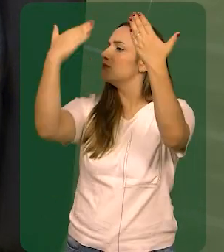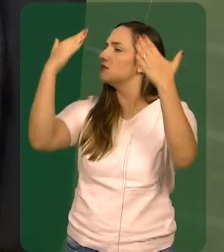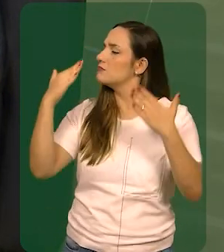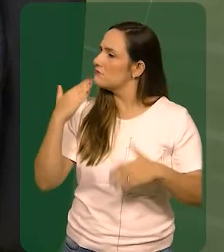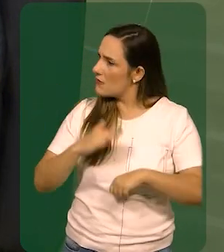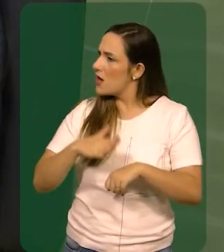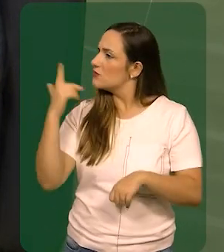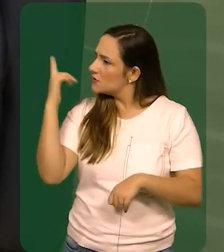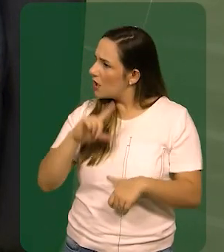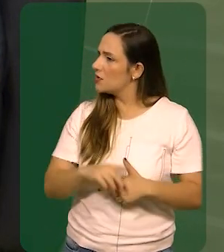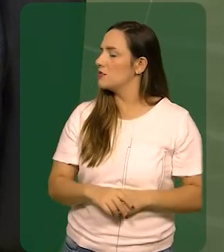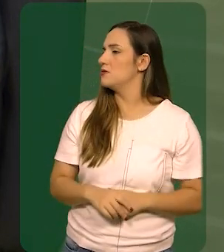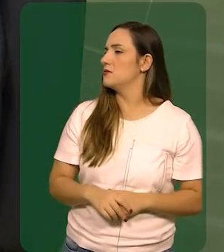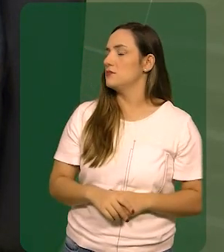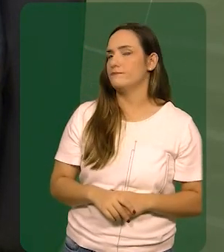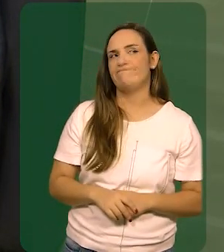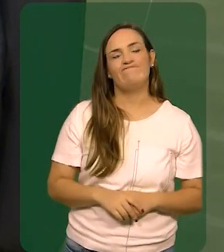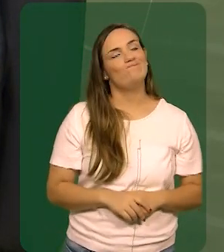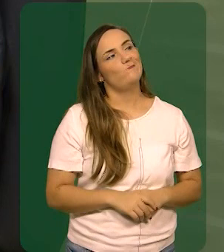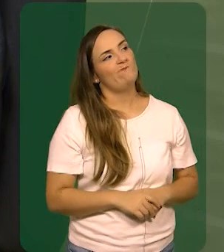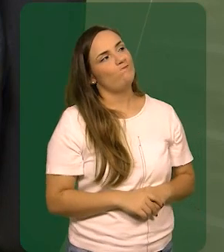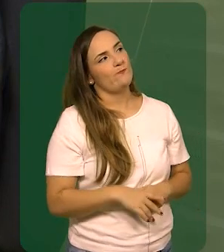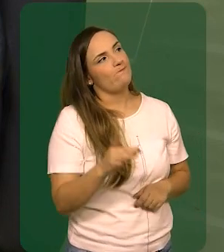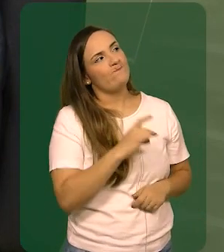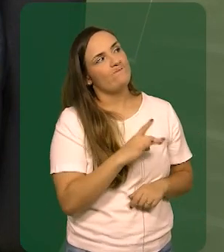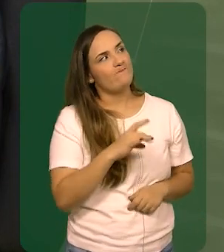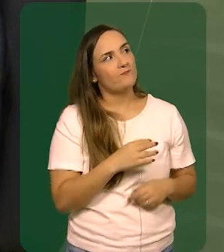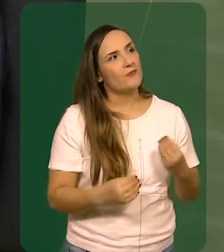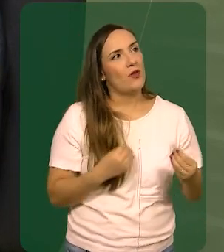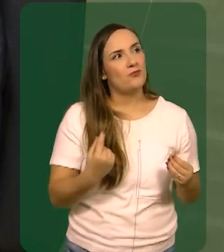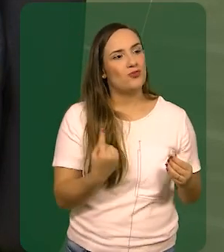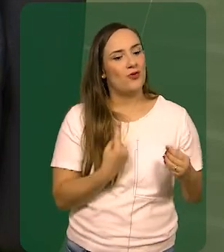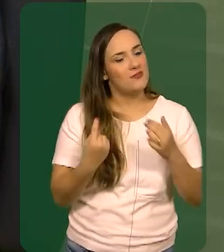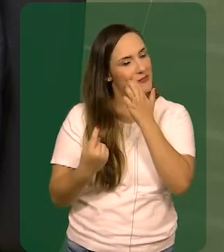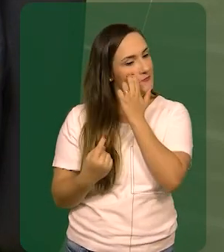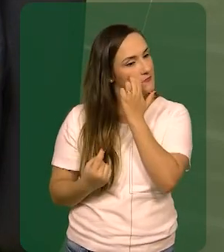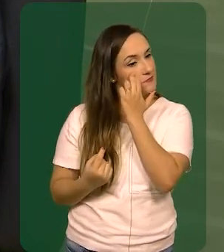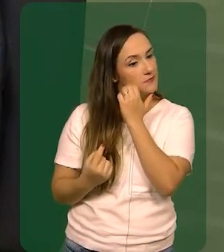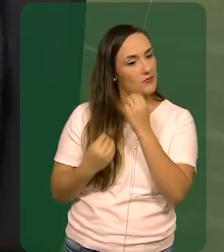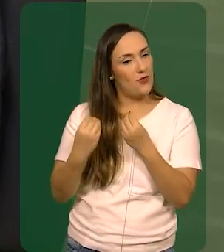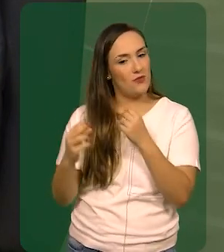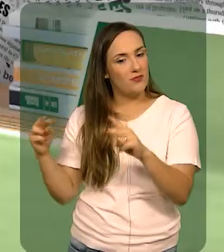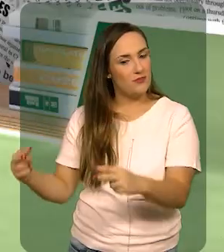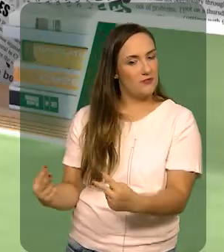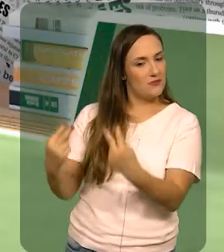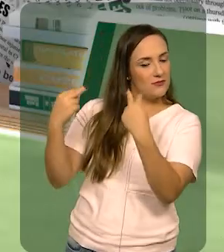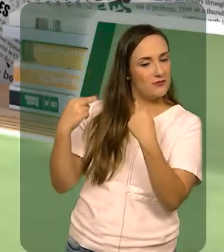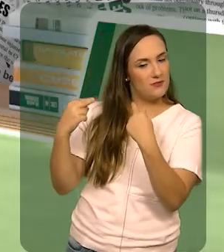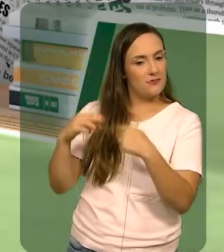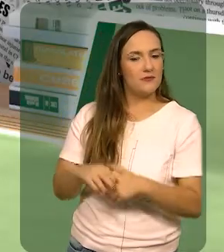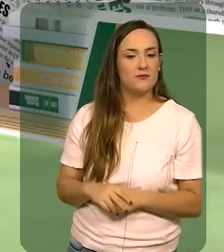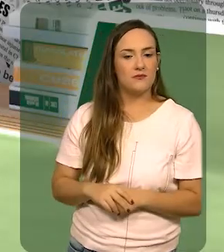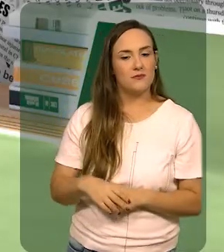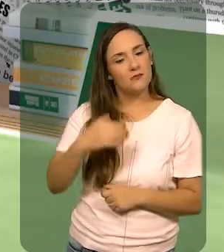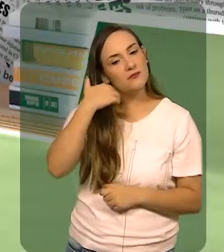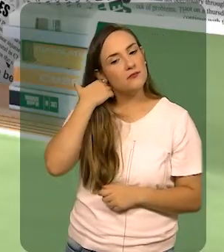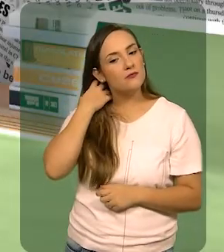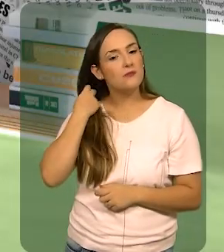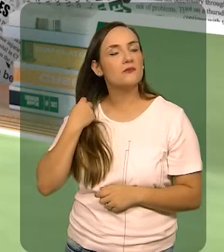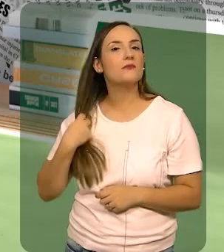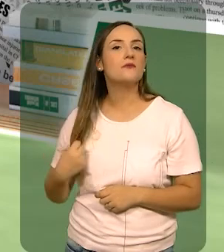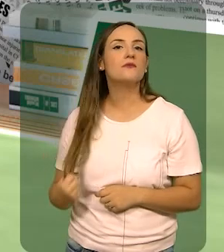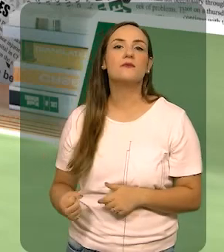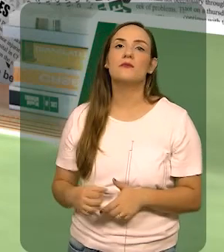mais além. Mas eu com aquele medo, né, de ter aquele preconceito, aqueles olhares eurocêntricos, que